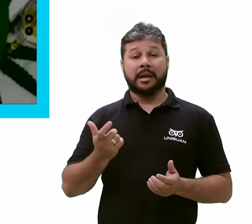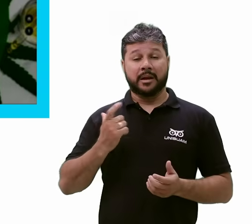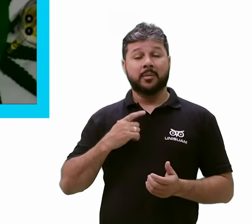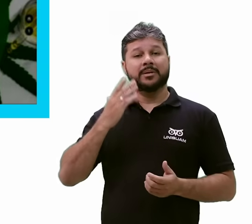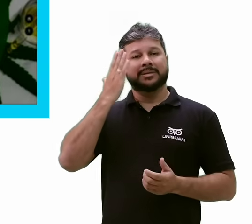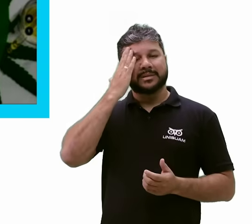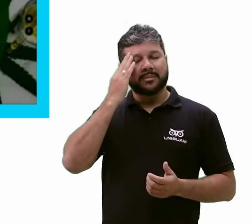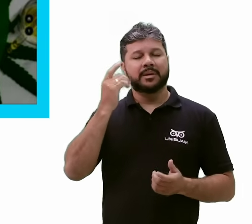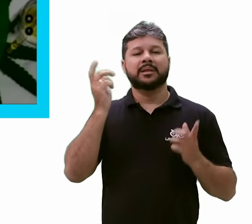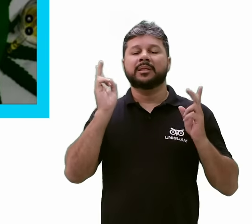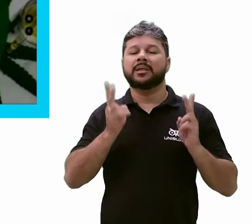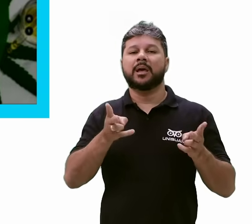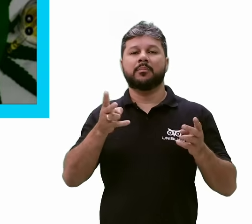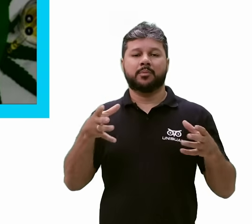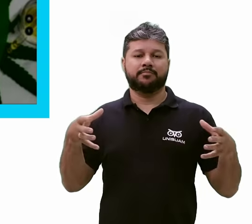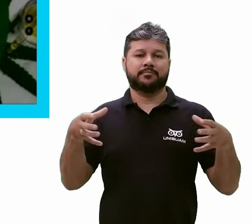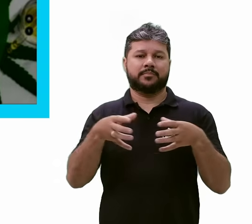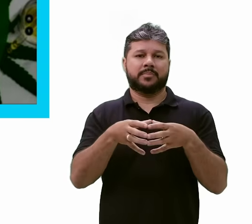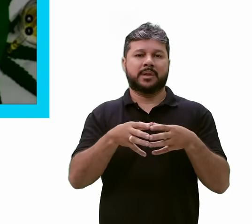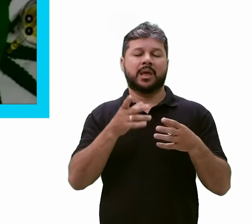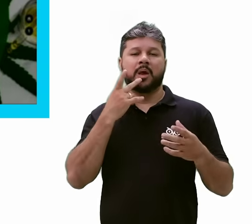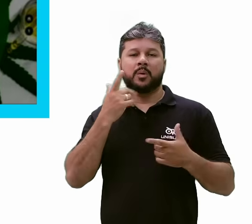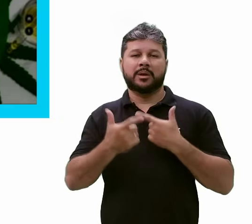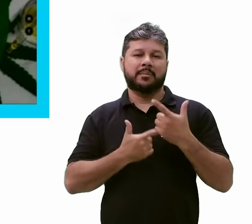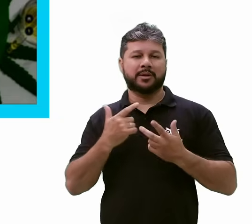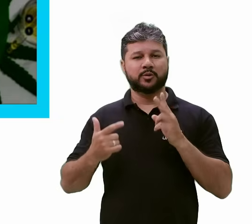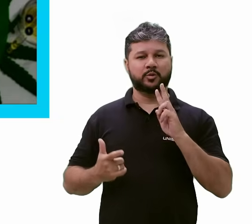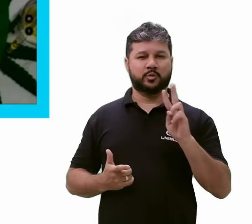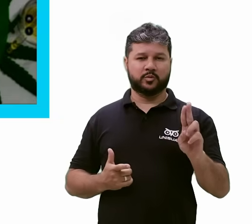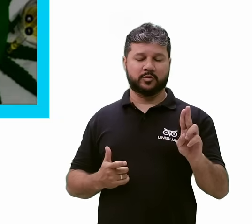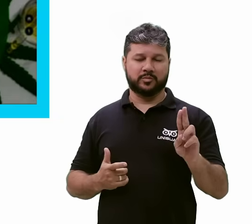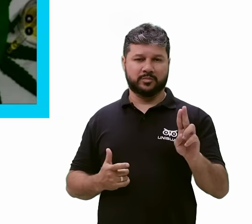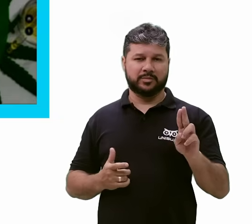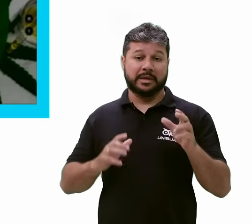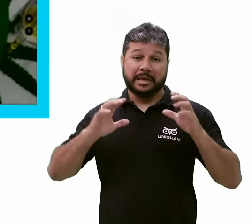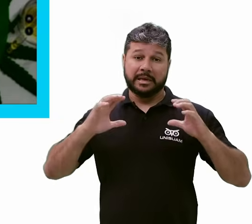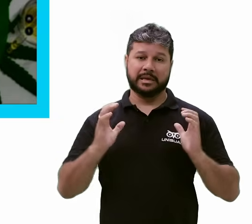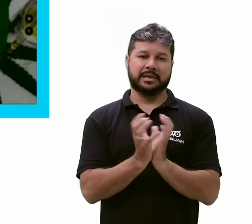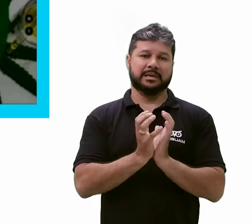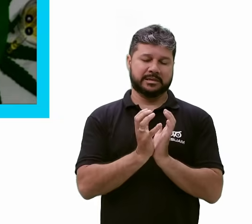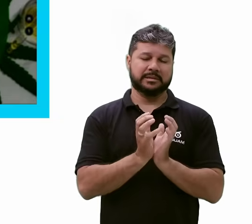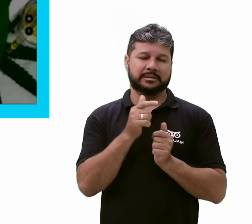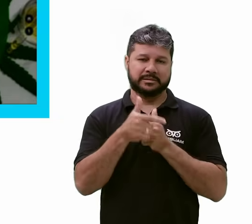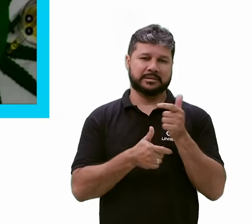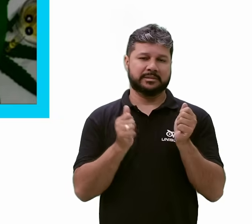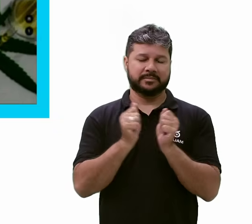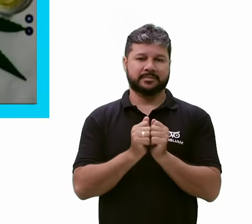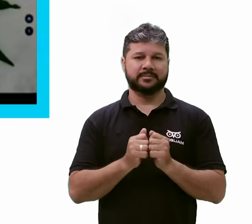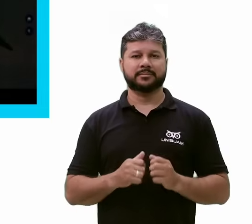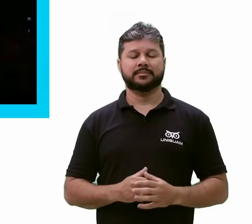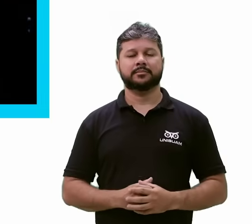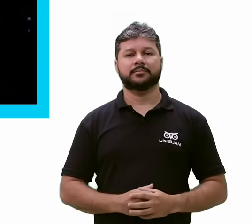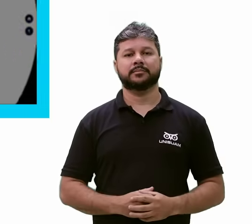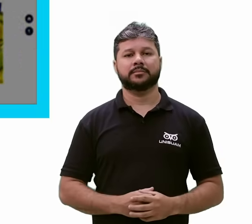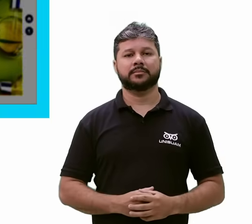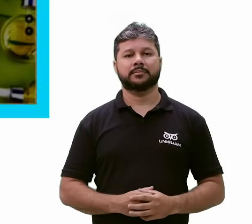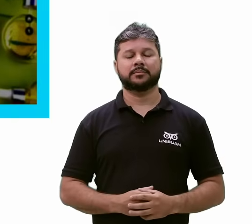Então, eu vou precisar ter sempre essa duplinha trabalhando junto, tá? Essa equipe.